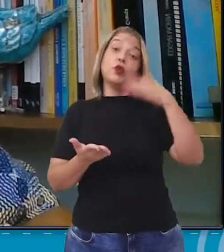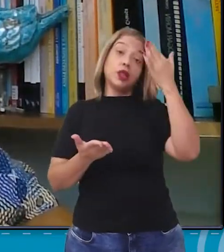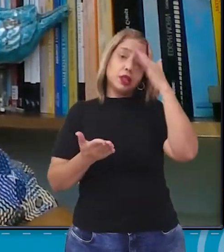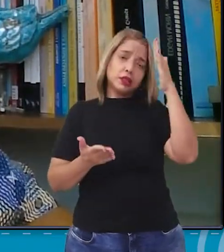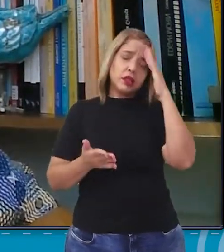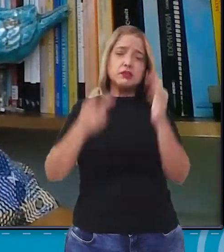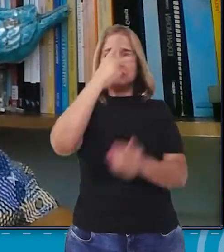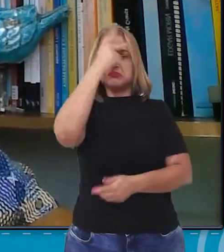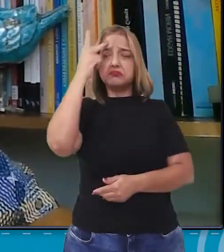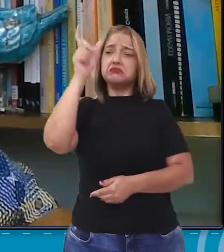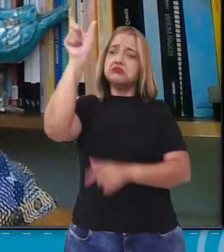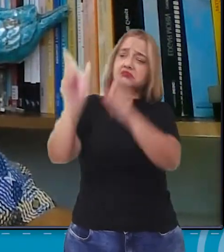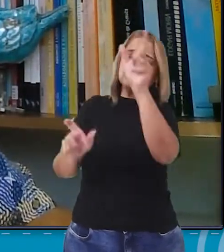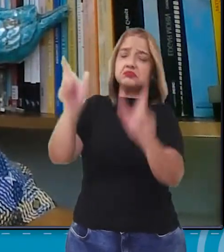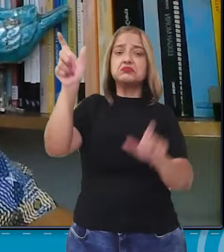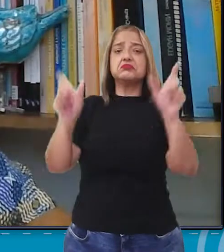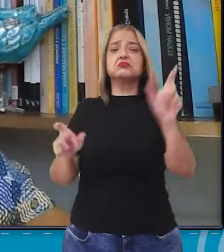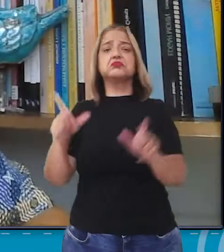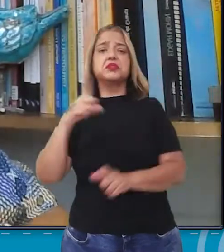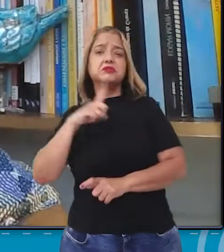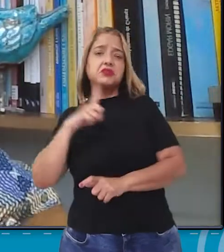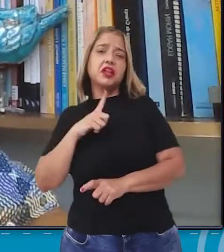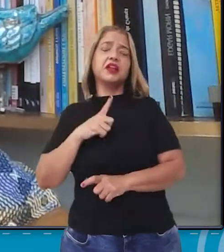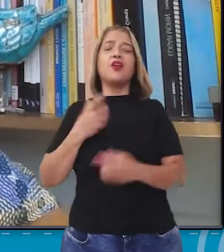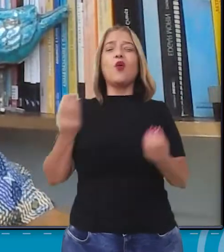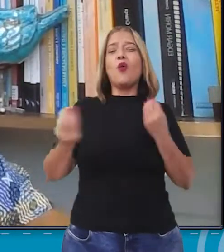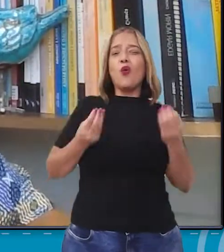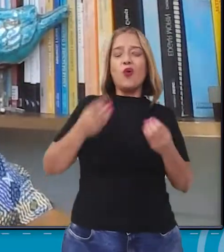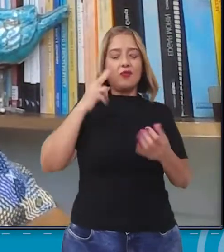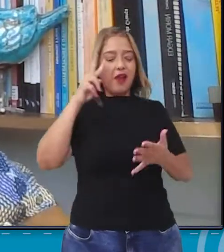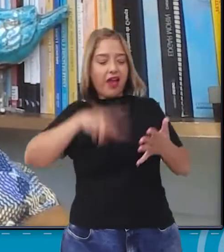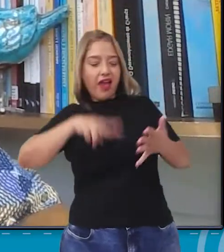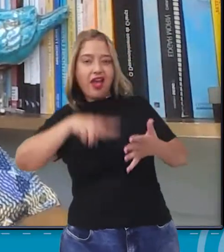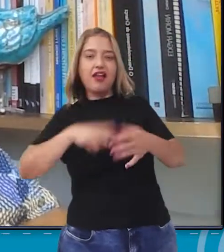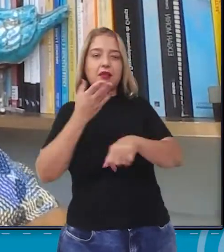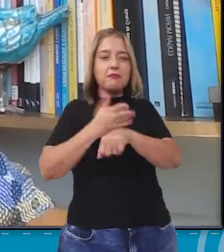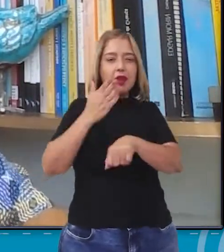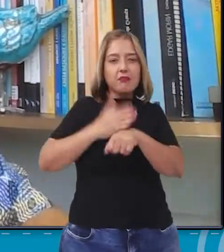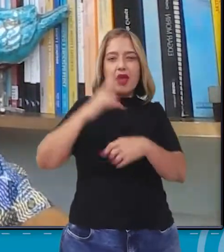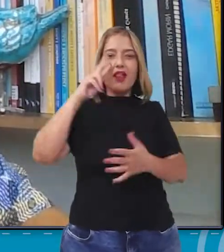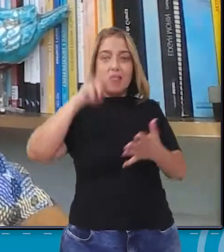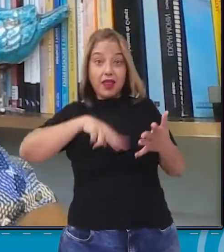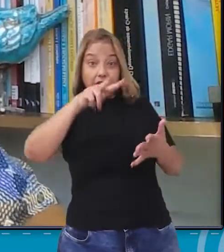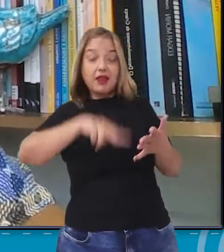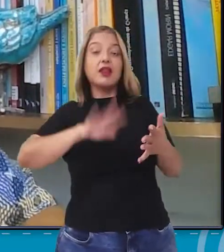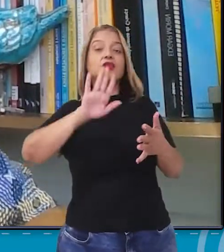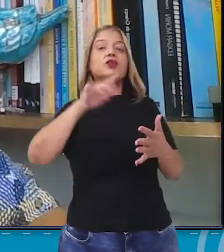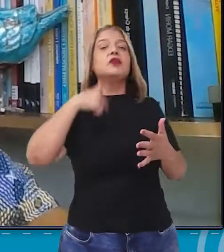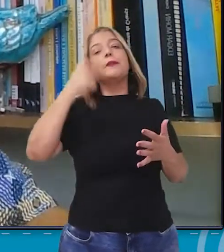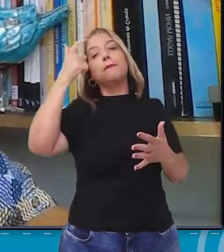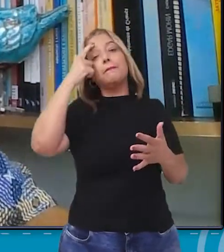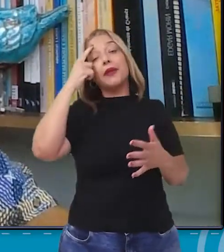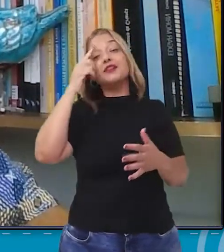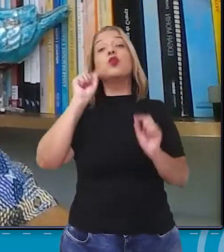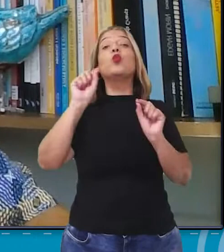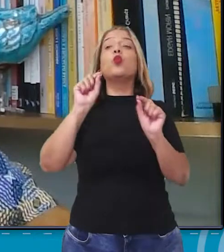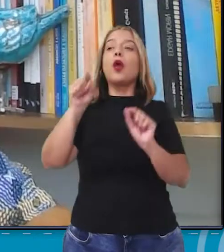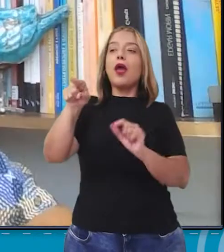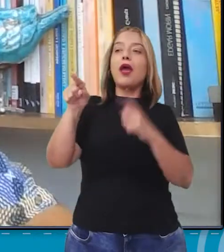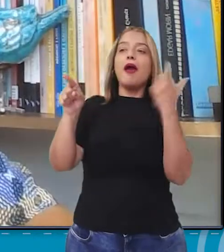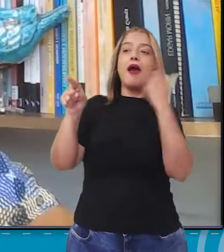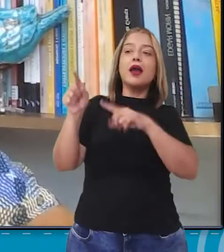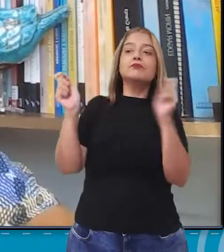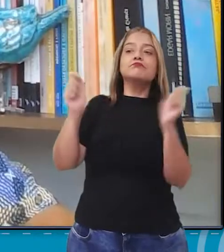as vezes, quando elas estão envolvidas com situações de leitura, com práticas de leitura, o que a gente espera no final é que ela